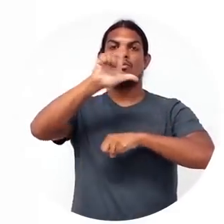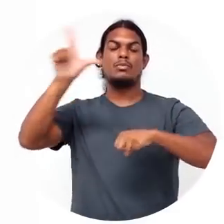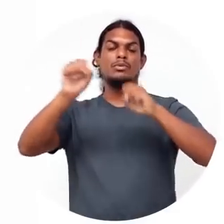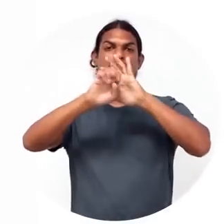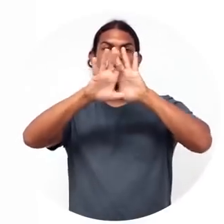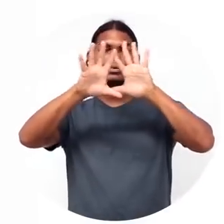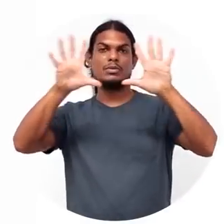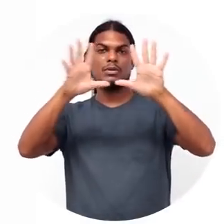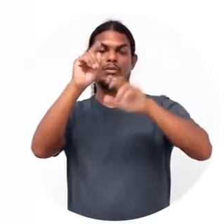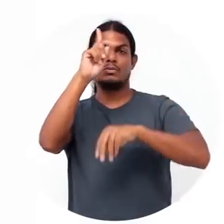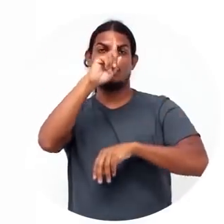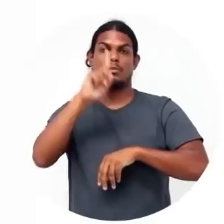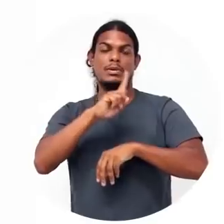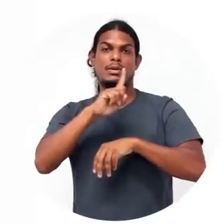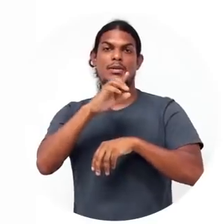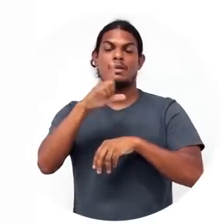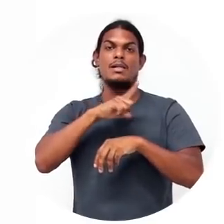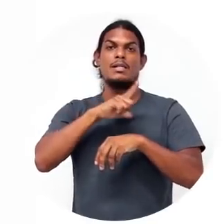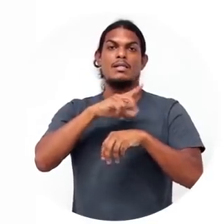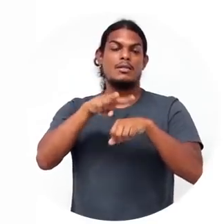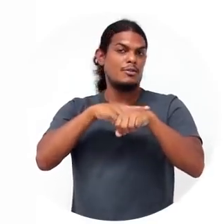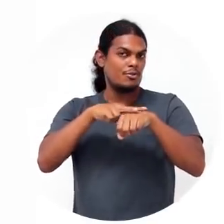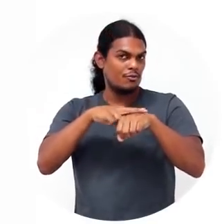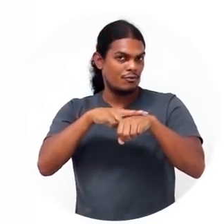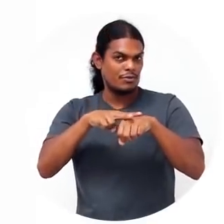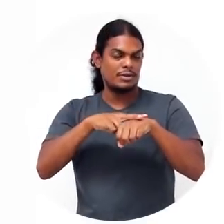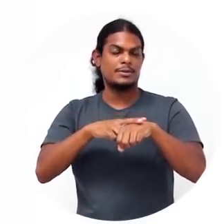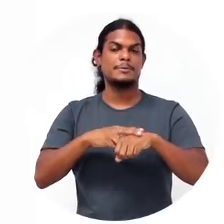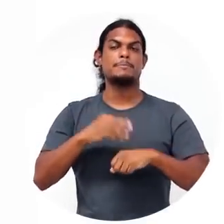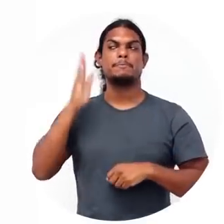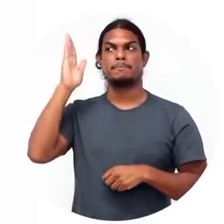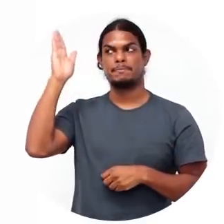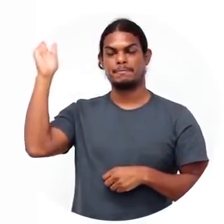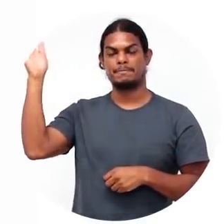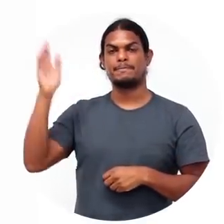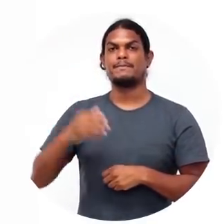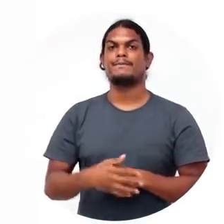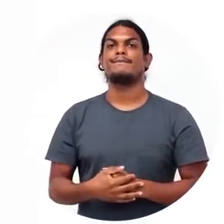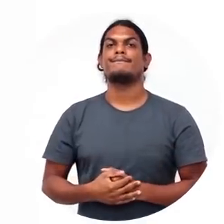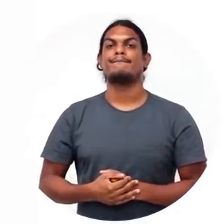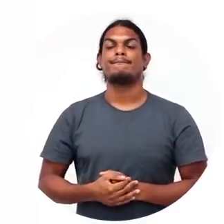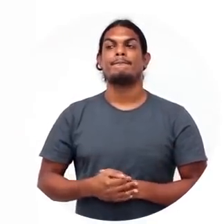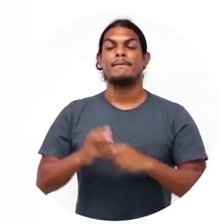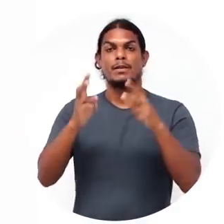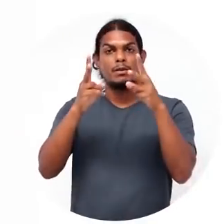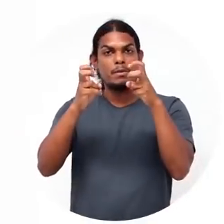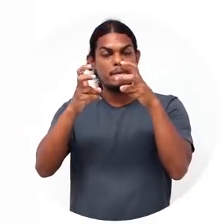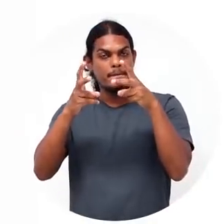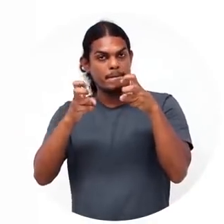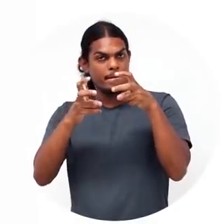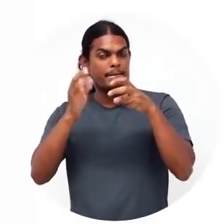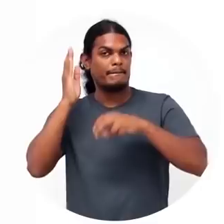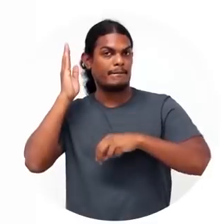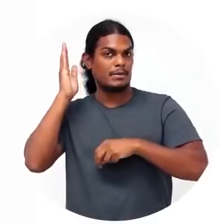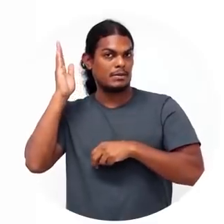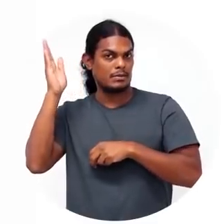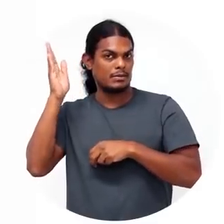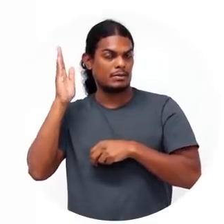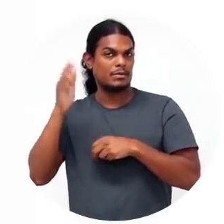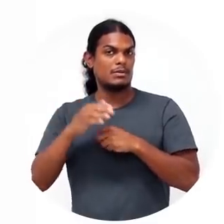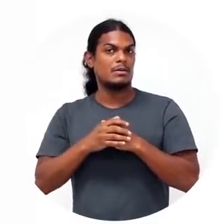tenho o verde. E quando eu misturo o magenta com o amarelo, eu tenho o vermelho. Então, observem